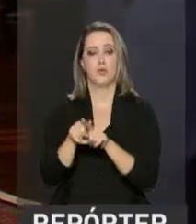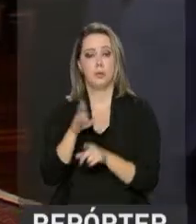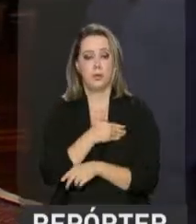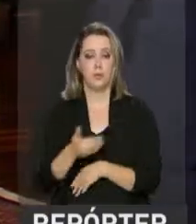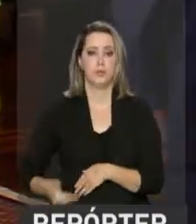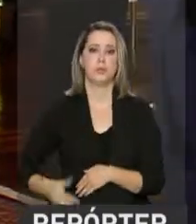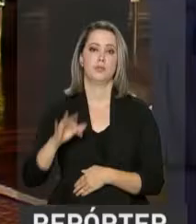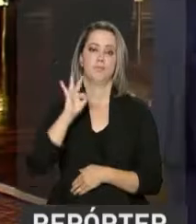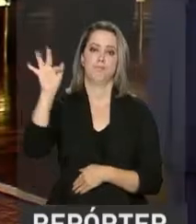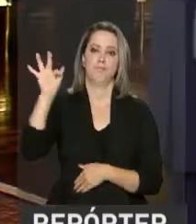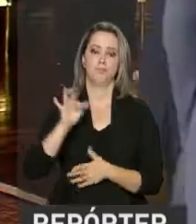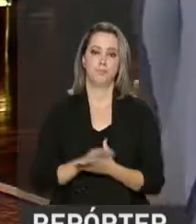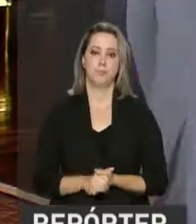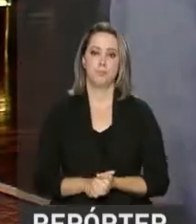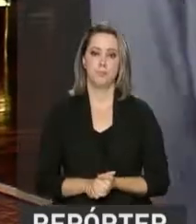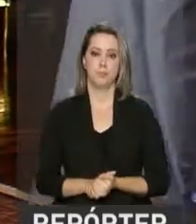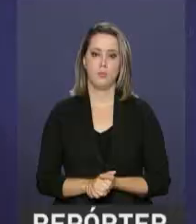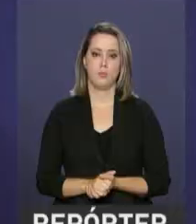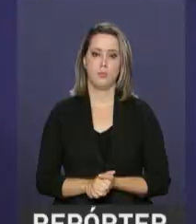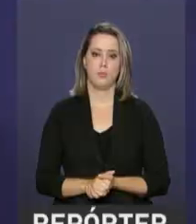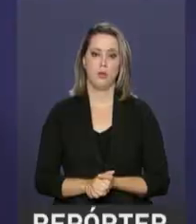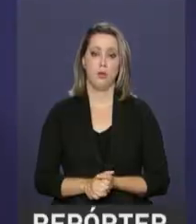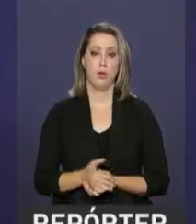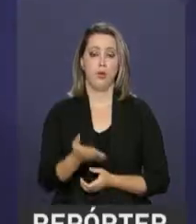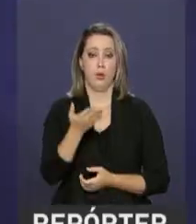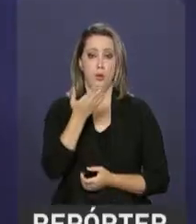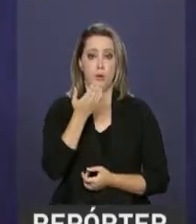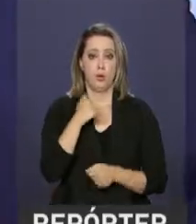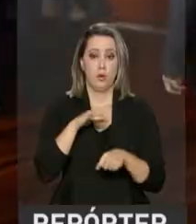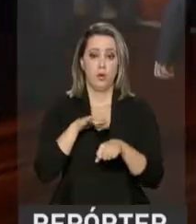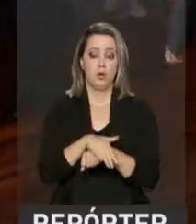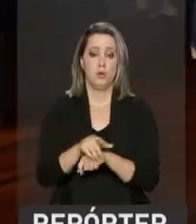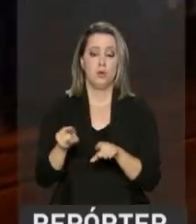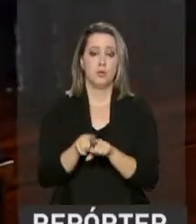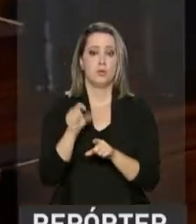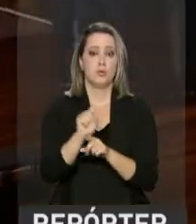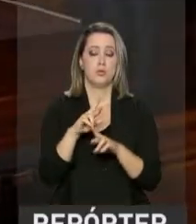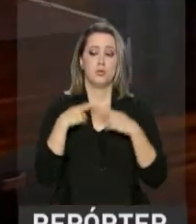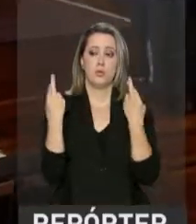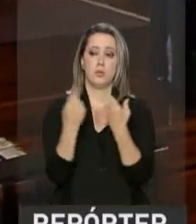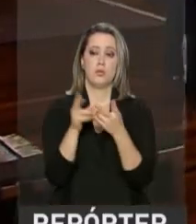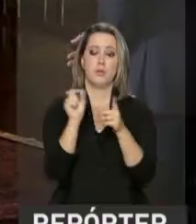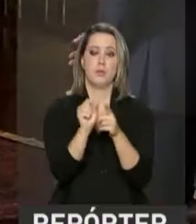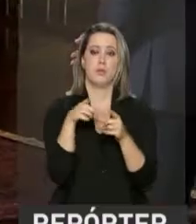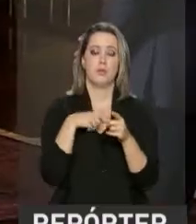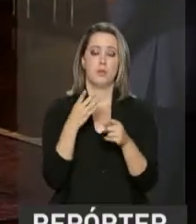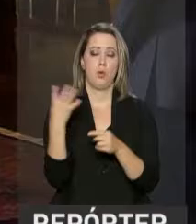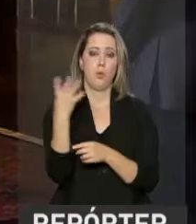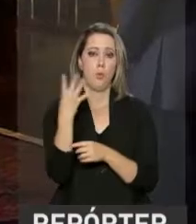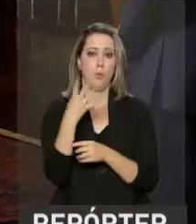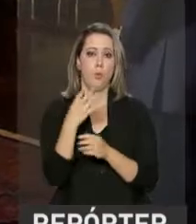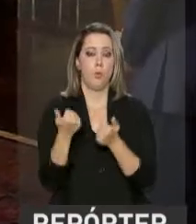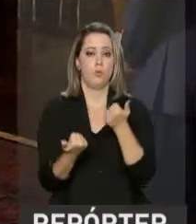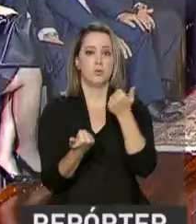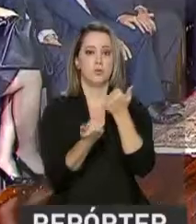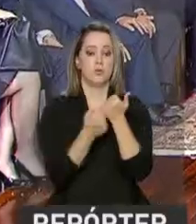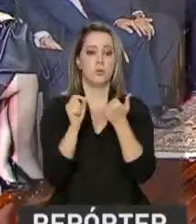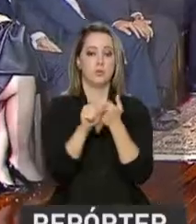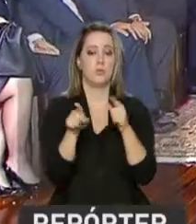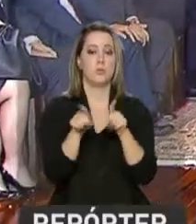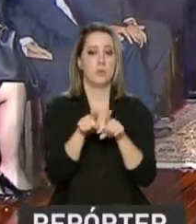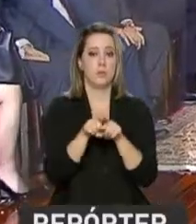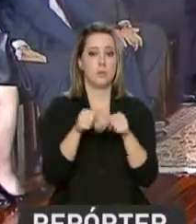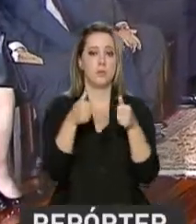o jantar reuniu ministros de estado 16 governadores e 4 20 governadores também